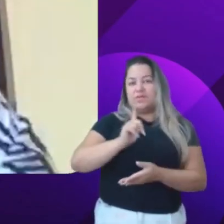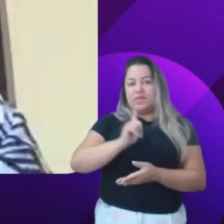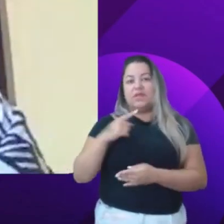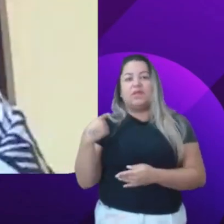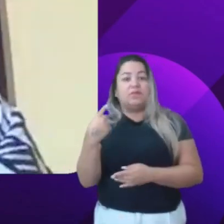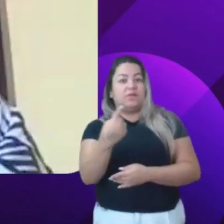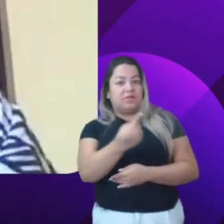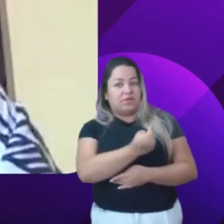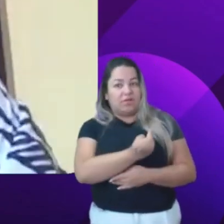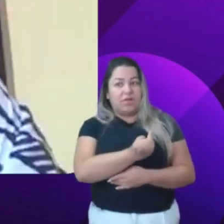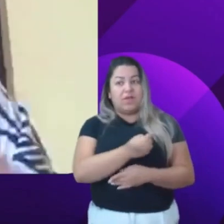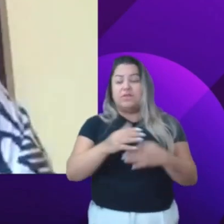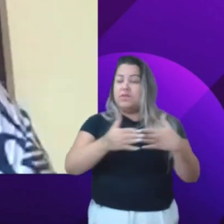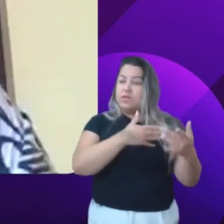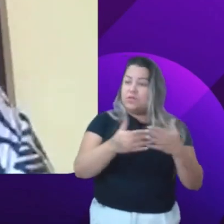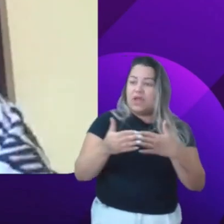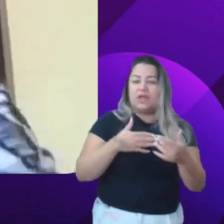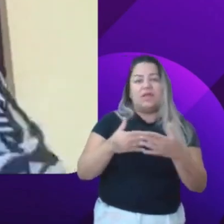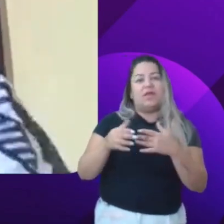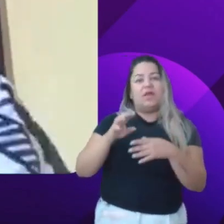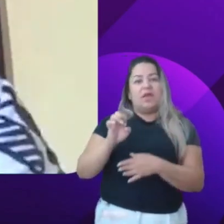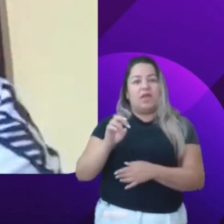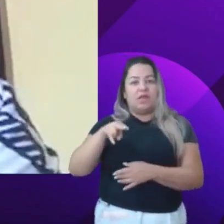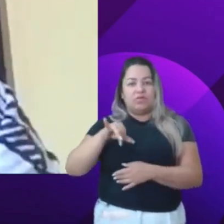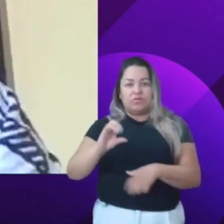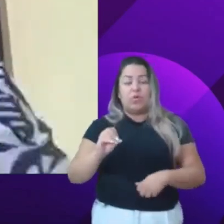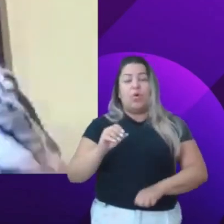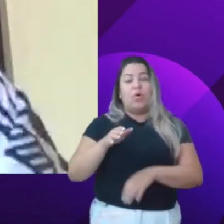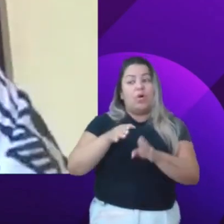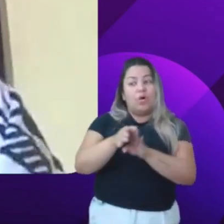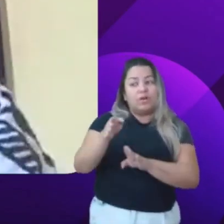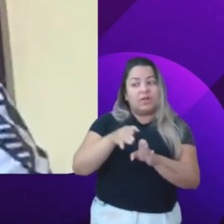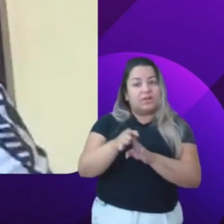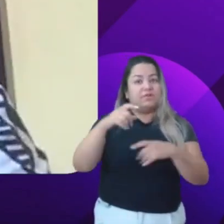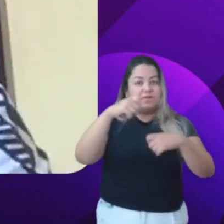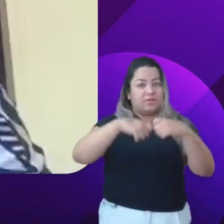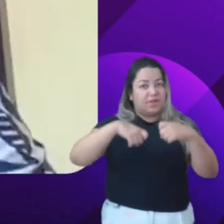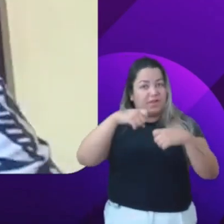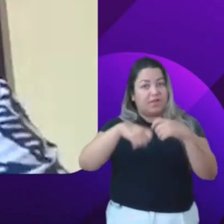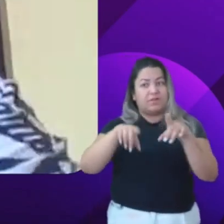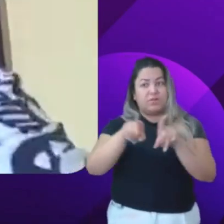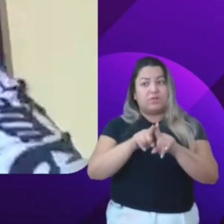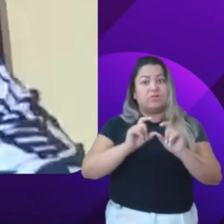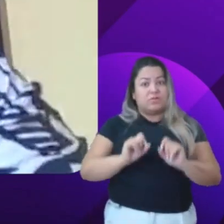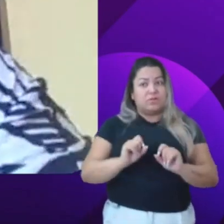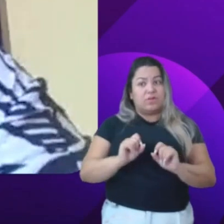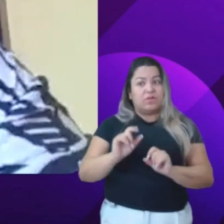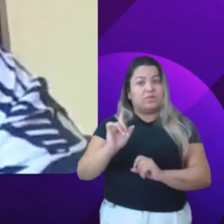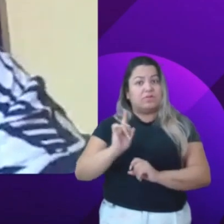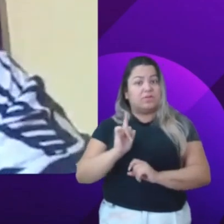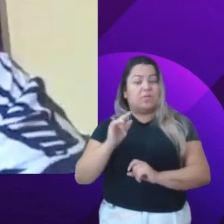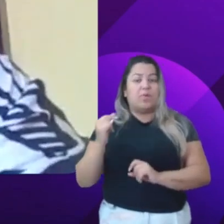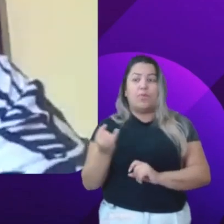nós, seja étnico-racial, seja de orientação sexual, seja de identidade de gênero, fundamental